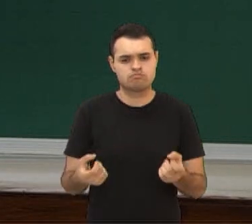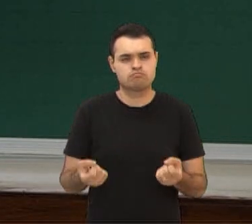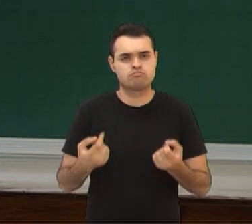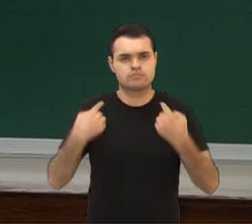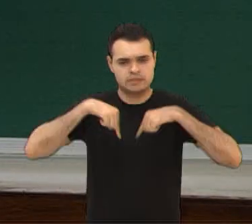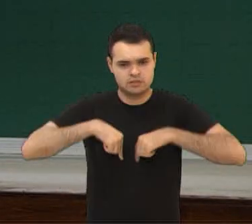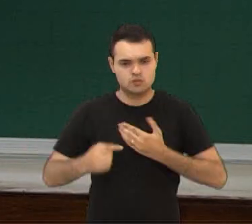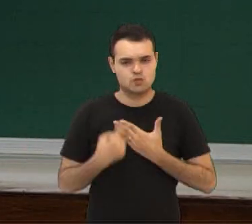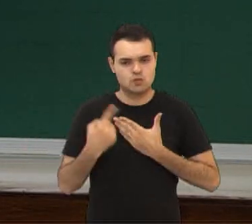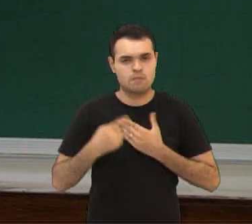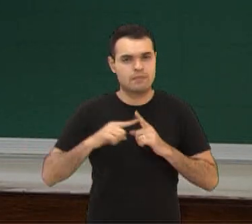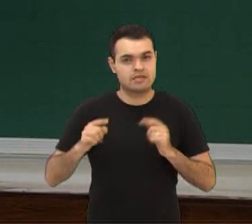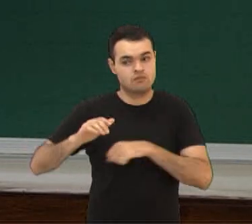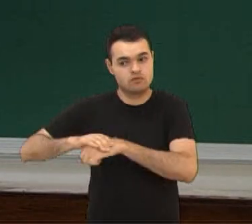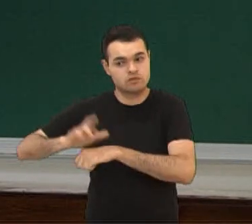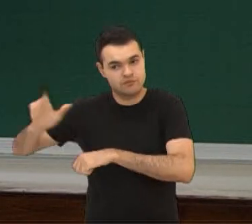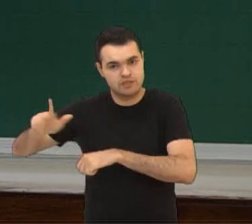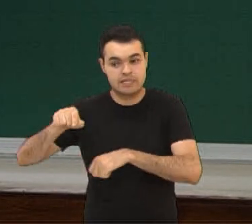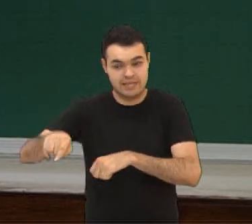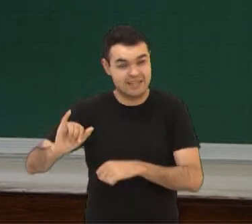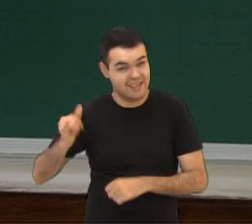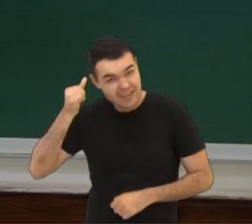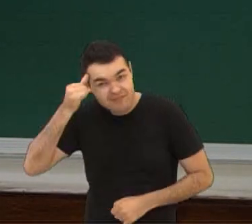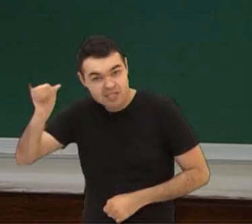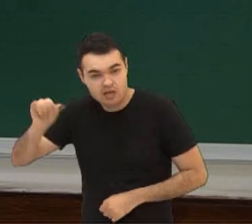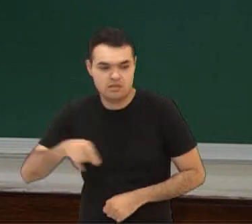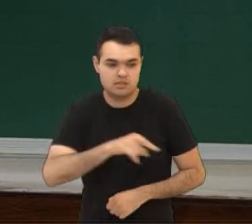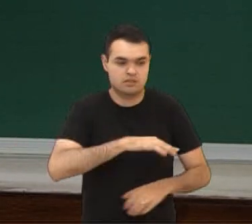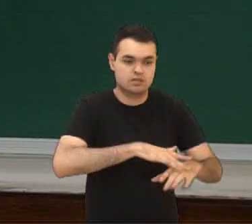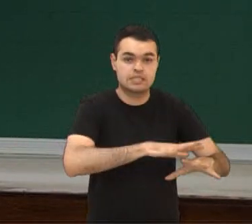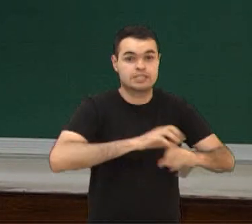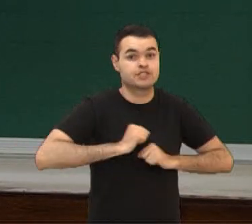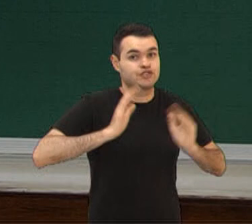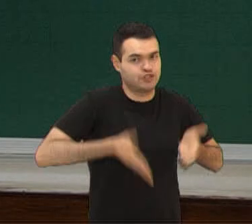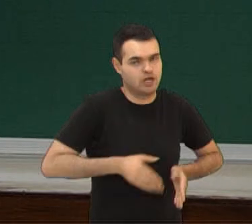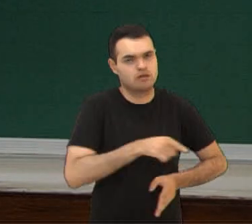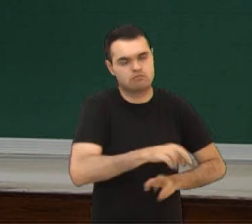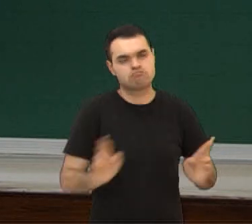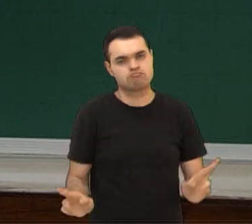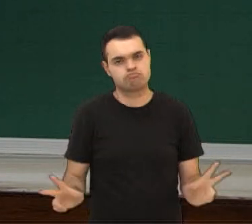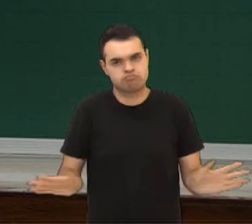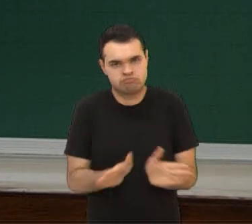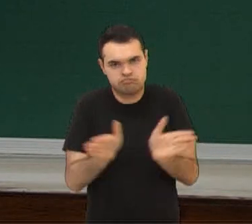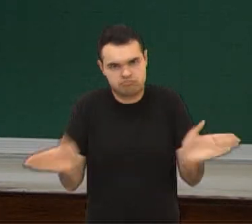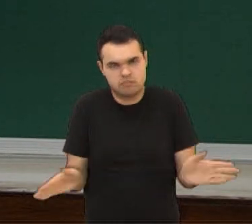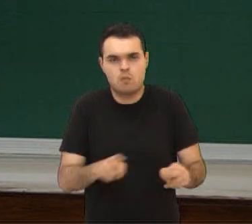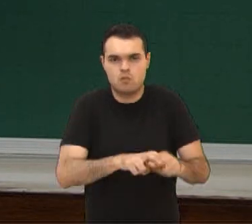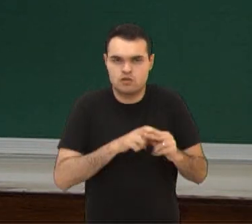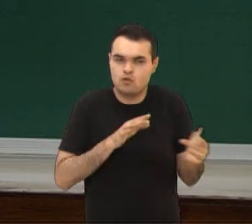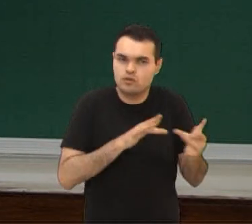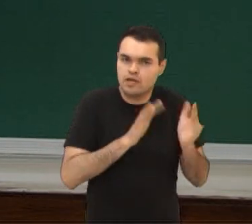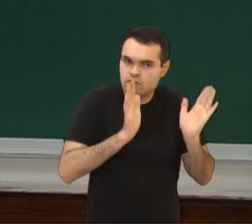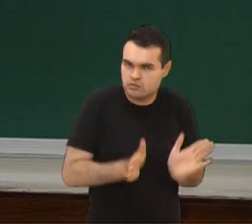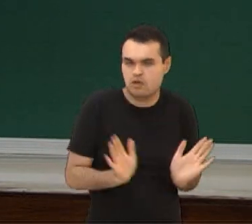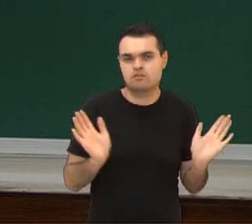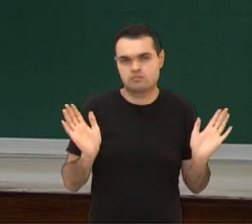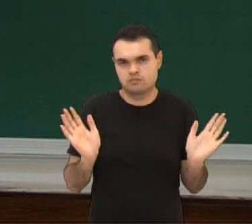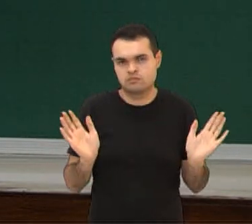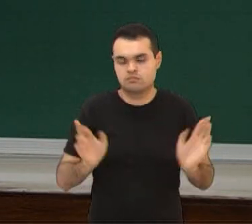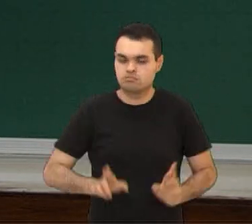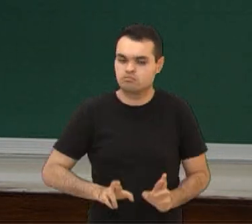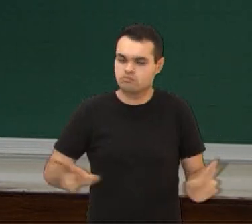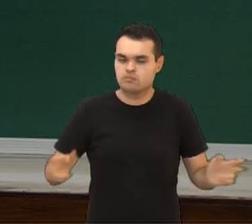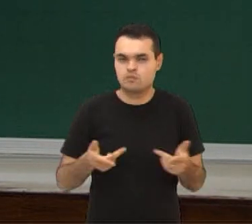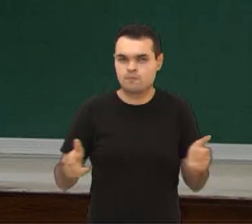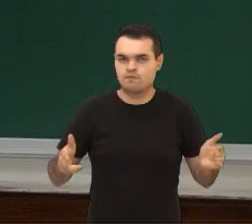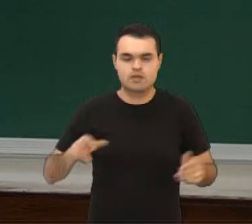eles têm funções diferentes. Um para evitar a doença e outro depois que você já teve contato com o veneno, com a toxina. Né? Então, são coisas